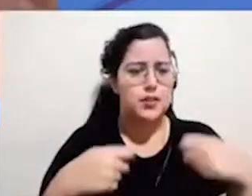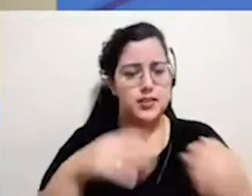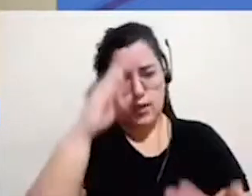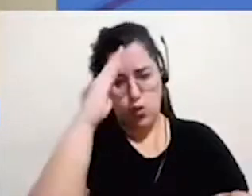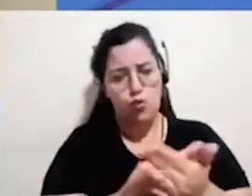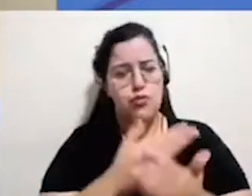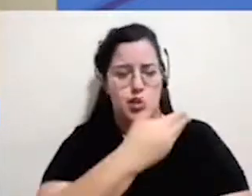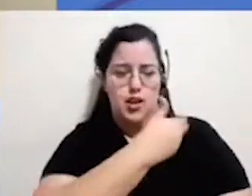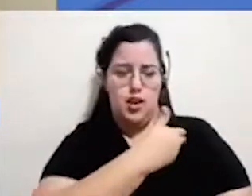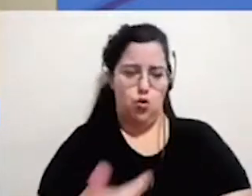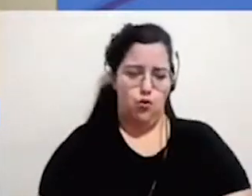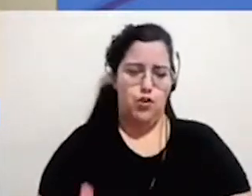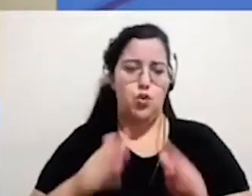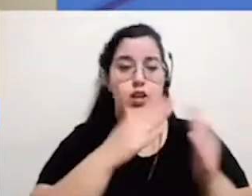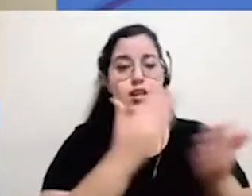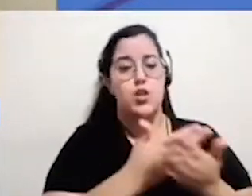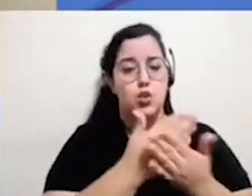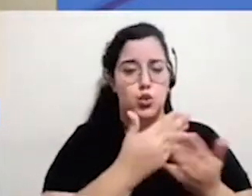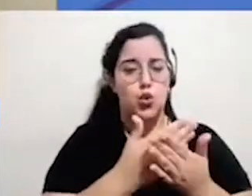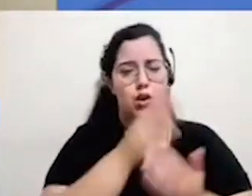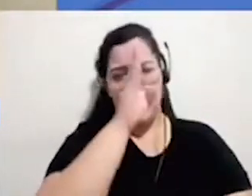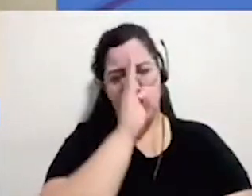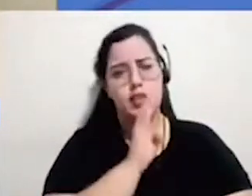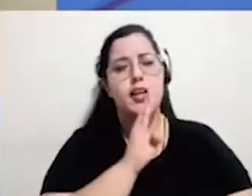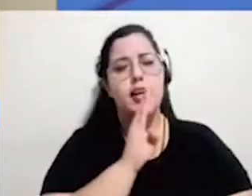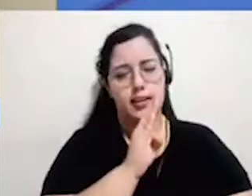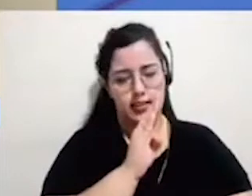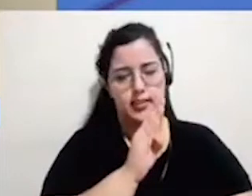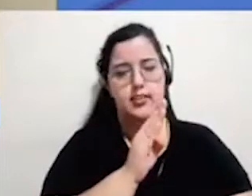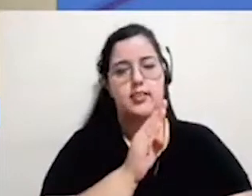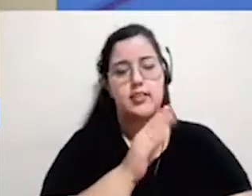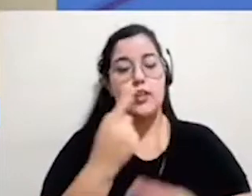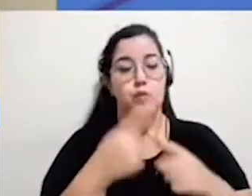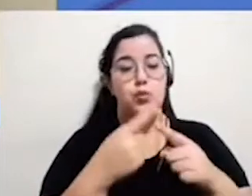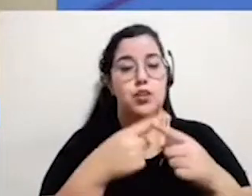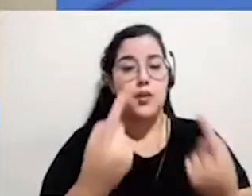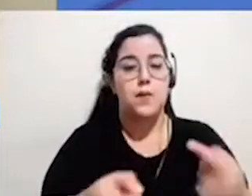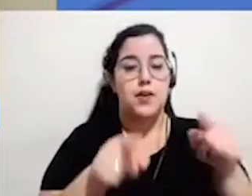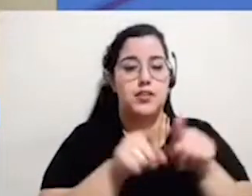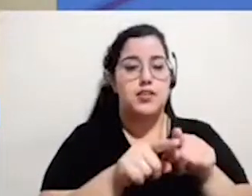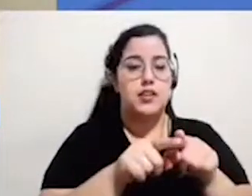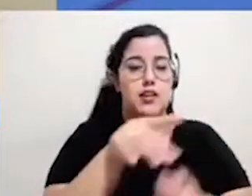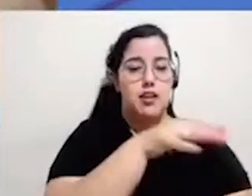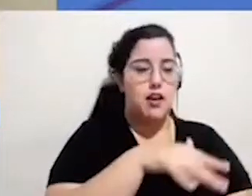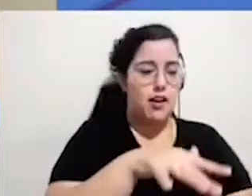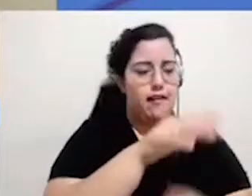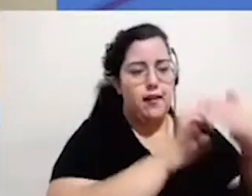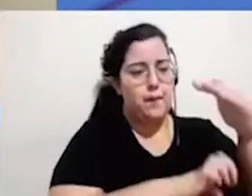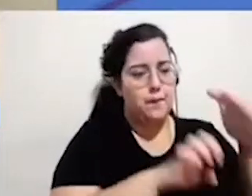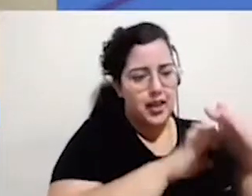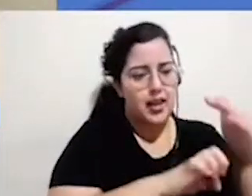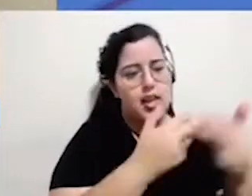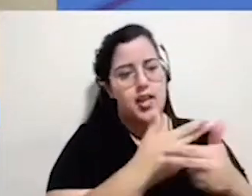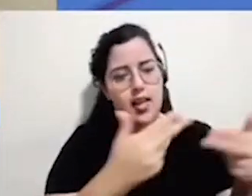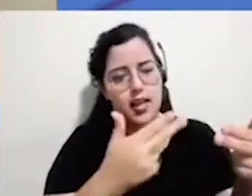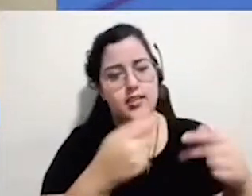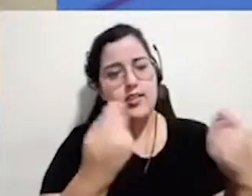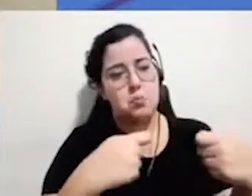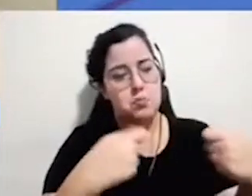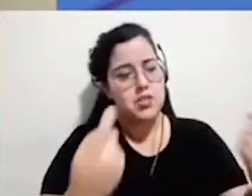que essa parceria entre o setor produtivo, as empresas,